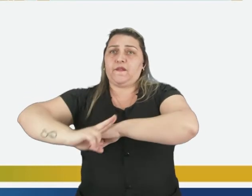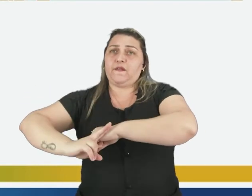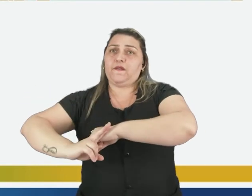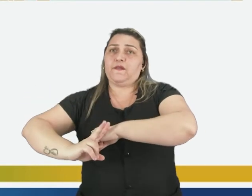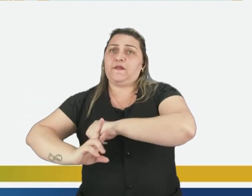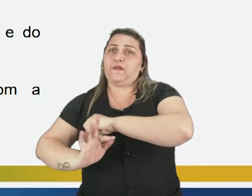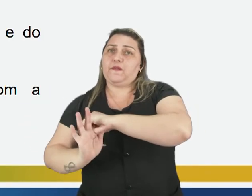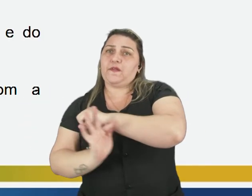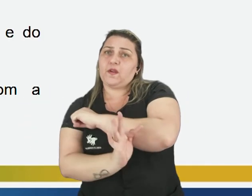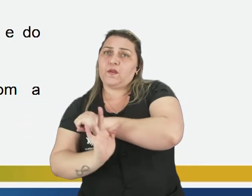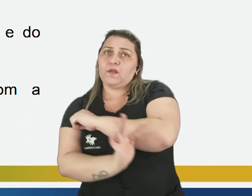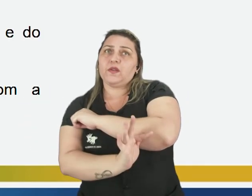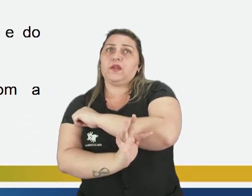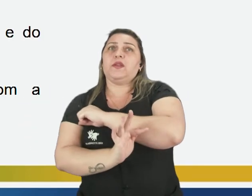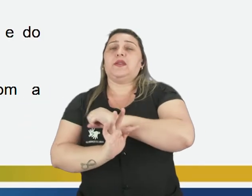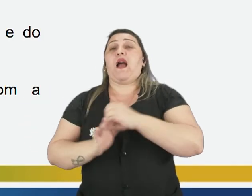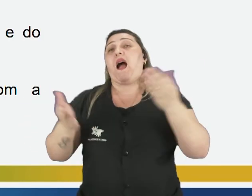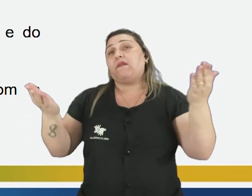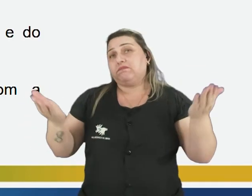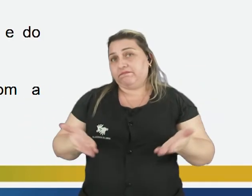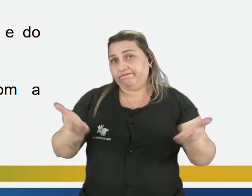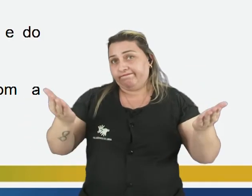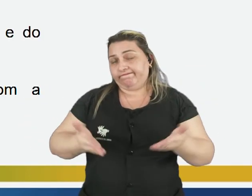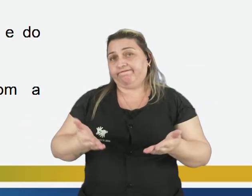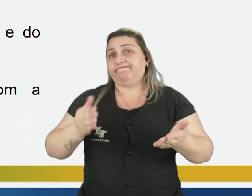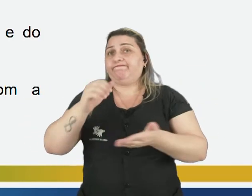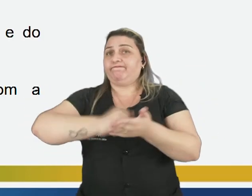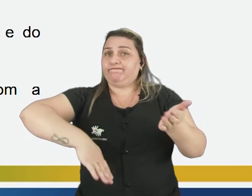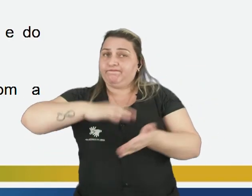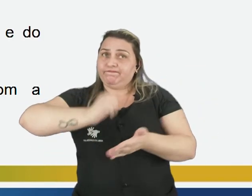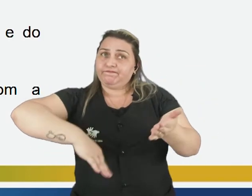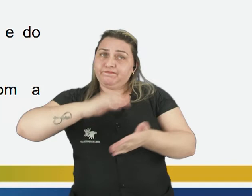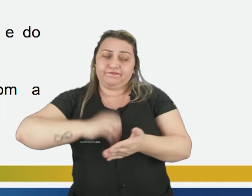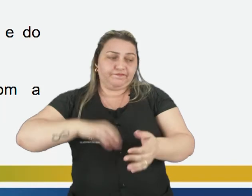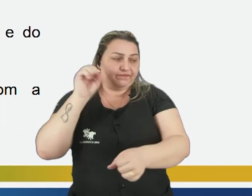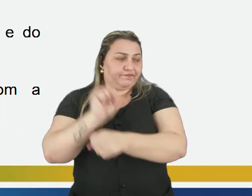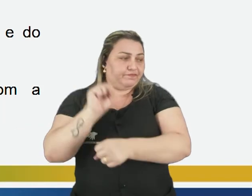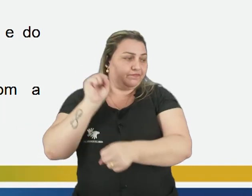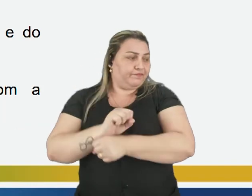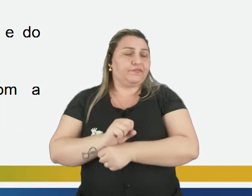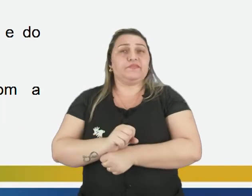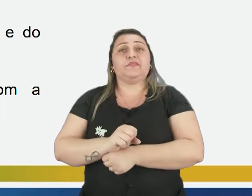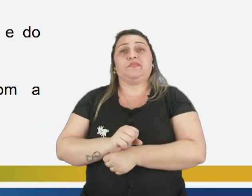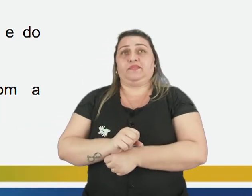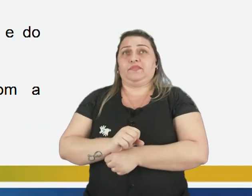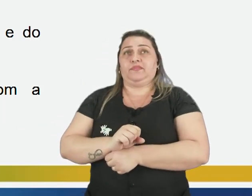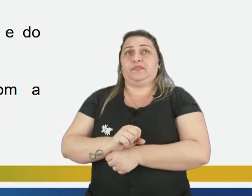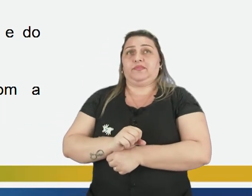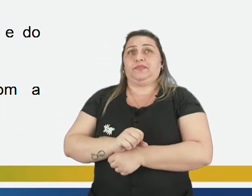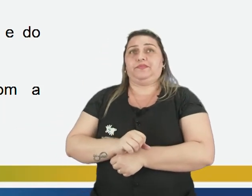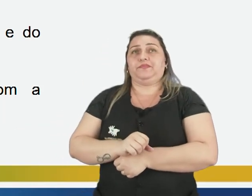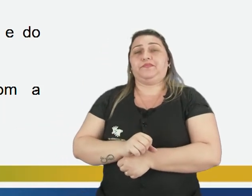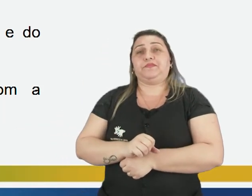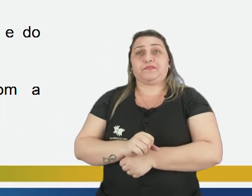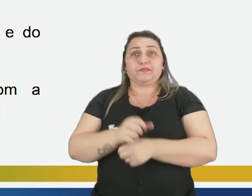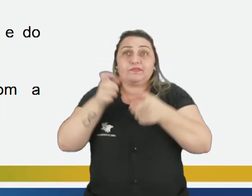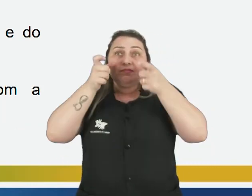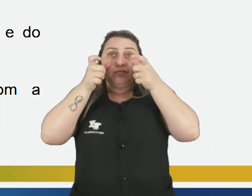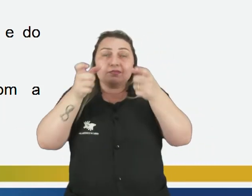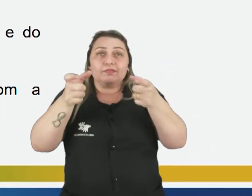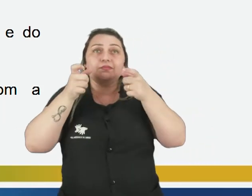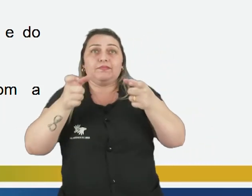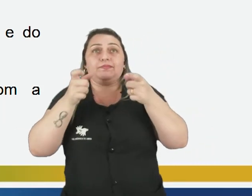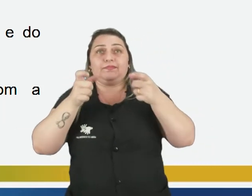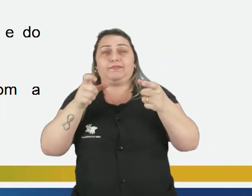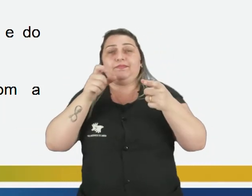ferrovias, etc. E aí, entramos na nossa parte tão esperada por todos. Vamos para o nosso exercitando? Fique muito atento